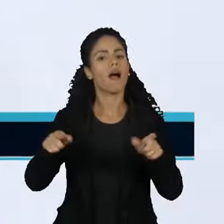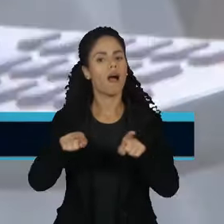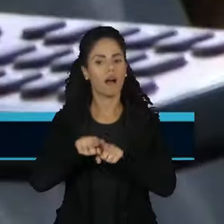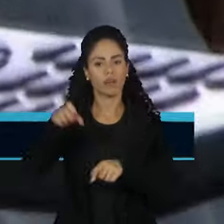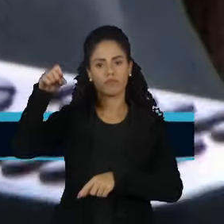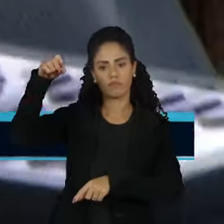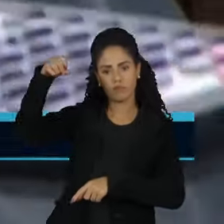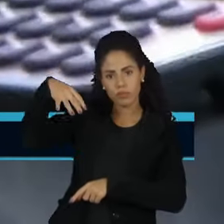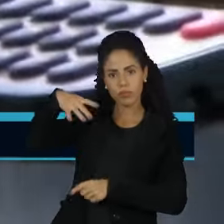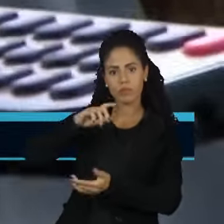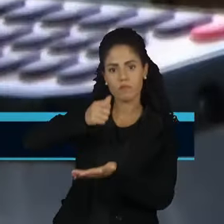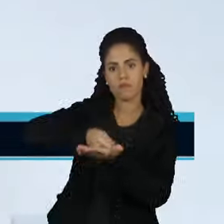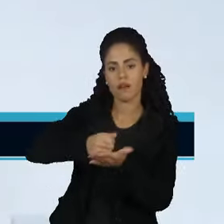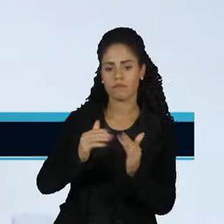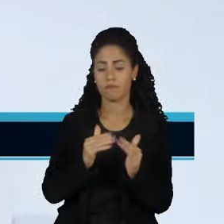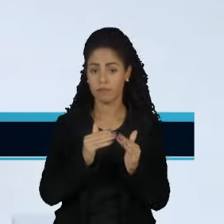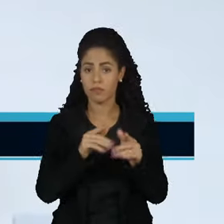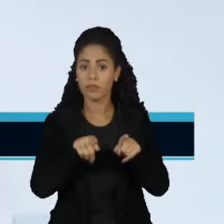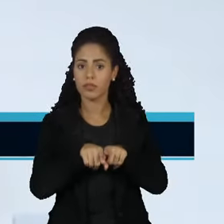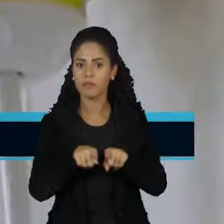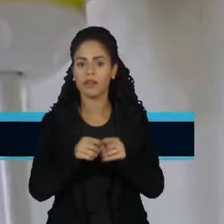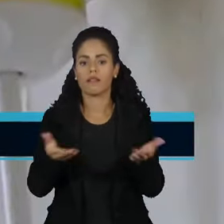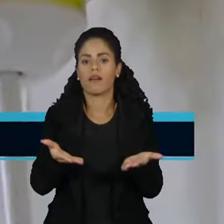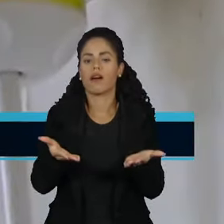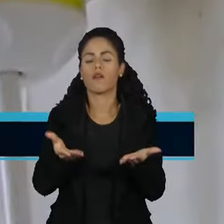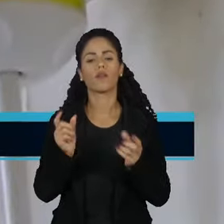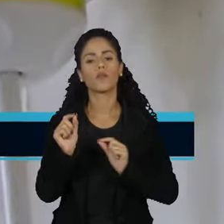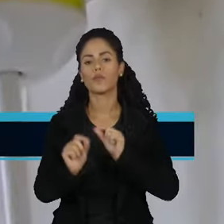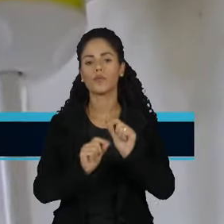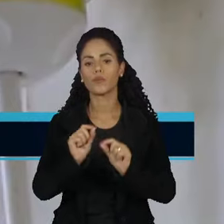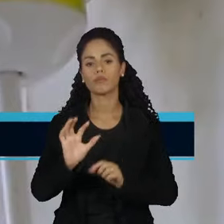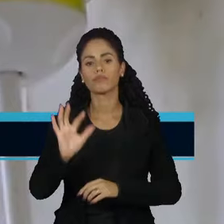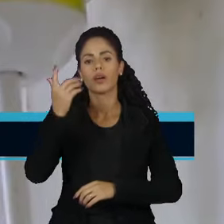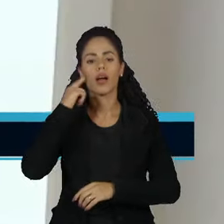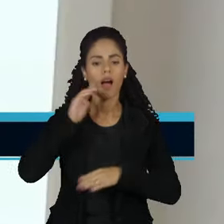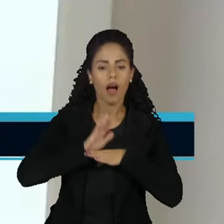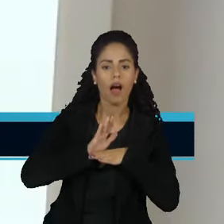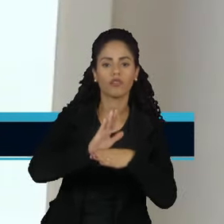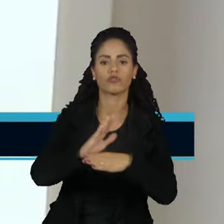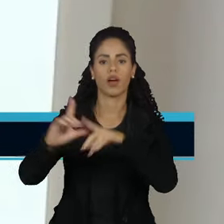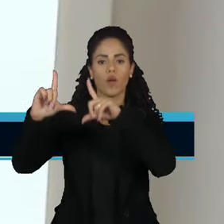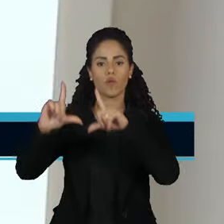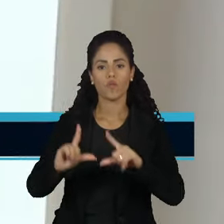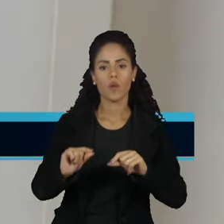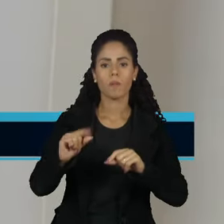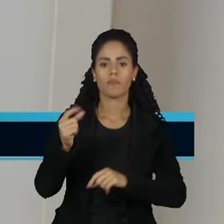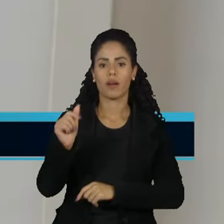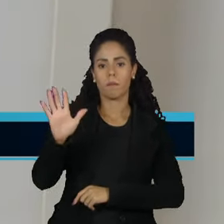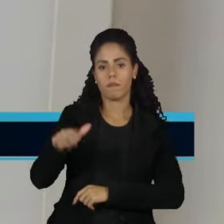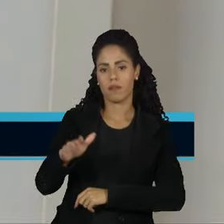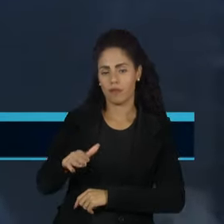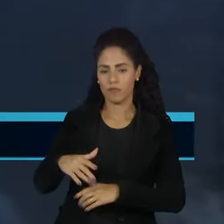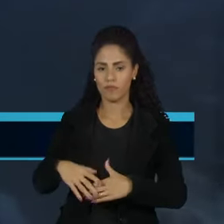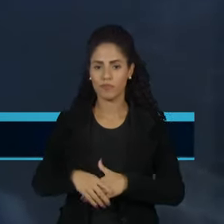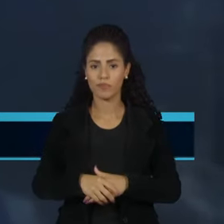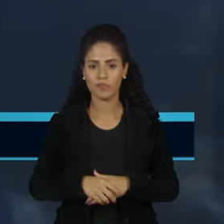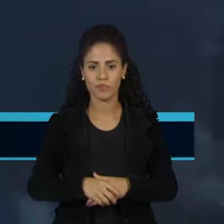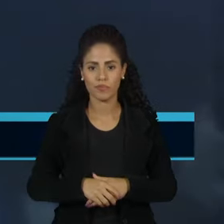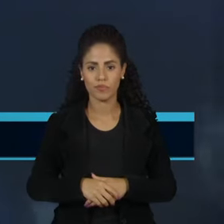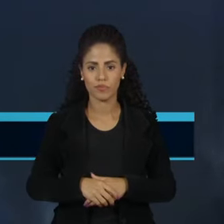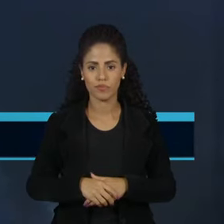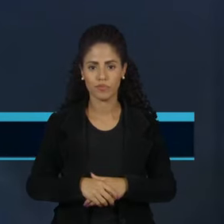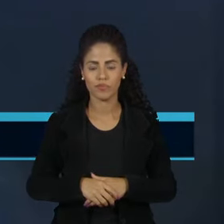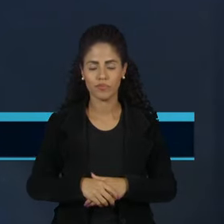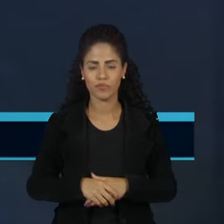do consumidor final. E por isso, a expectativa é que eles possam ajudar na redução dessa despesa.